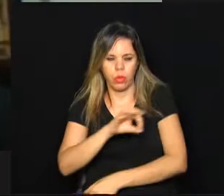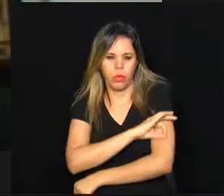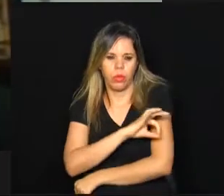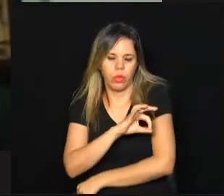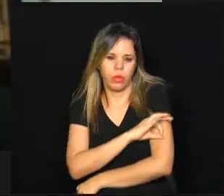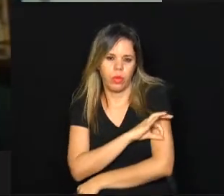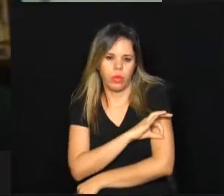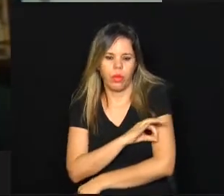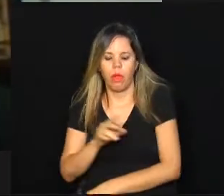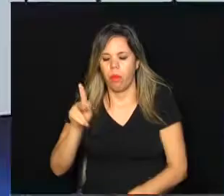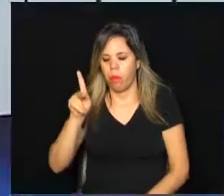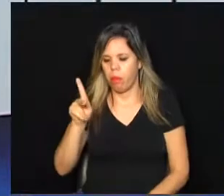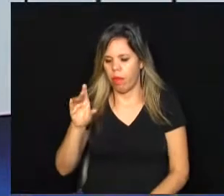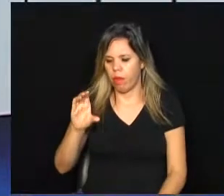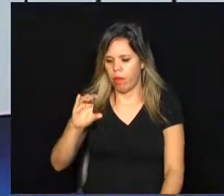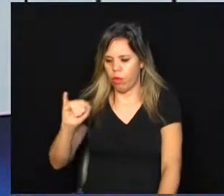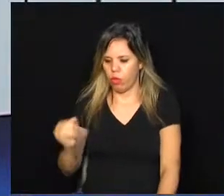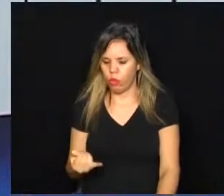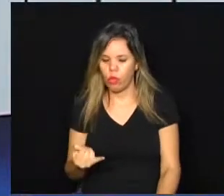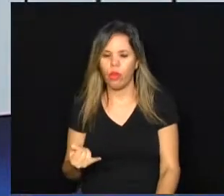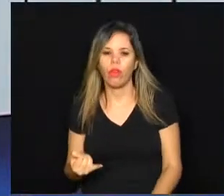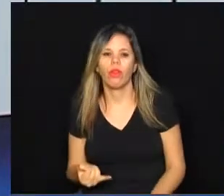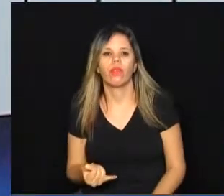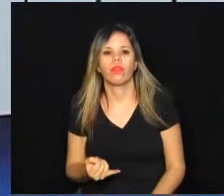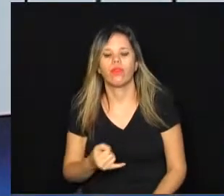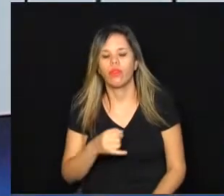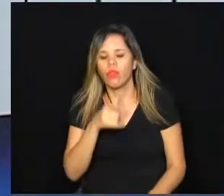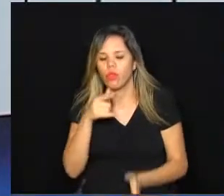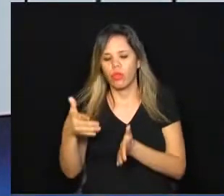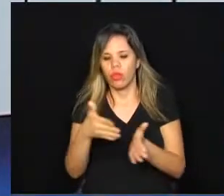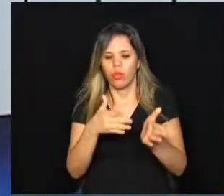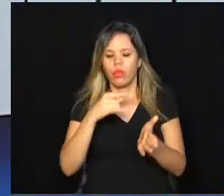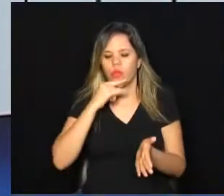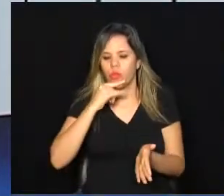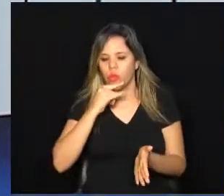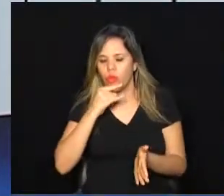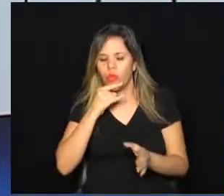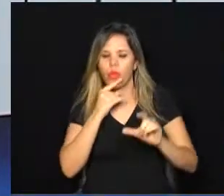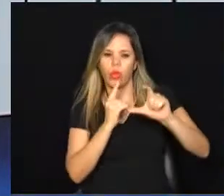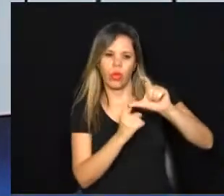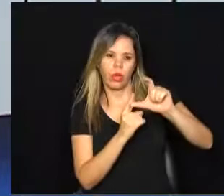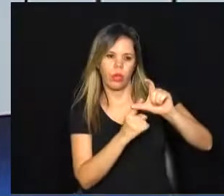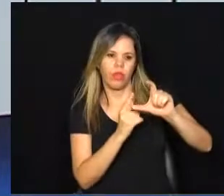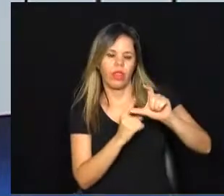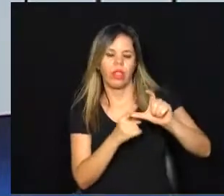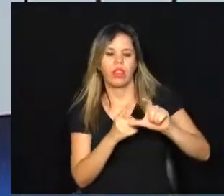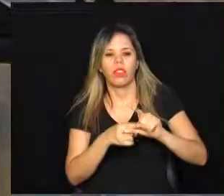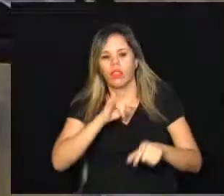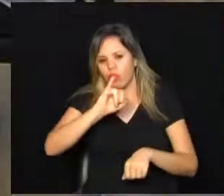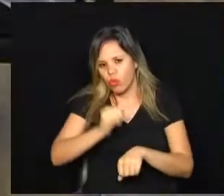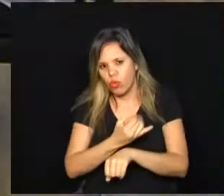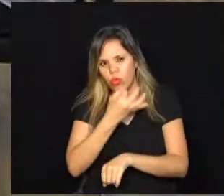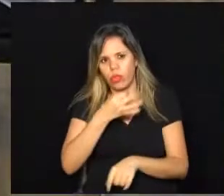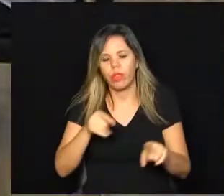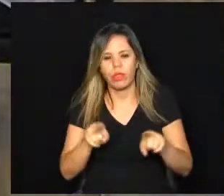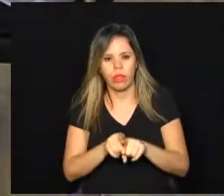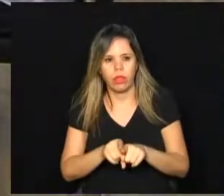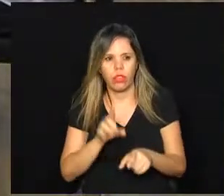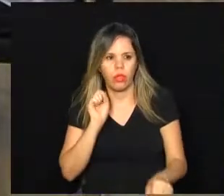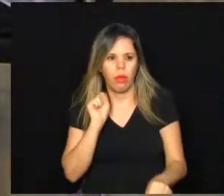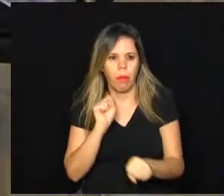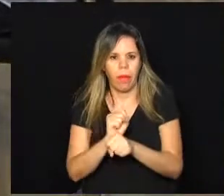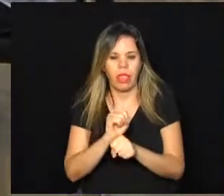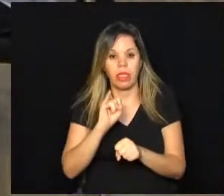consórcio PCJ dos rios Piracicaba, Capivari e Jundiaí. Lembrando que eu farei as interrupções apenas